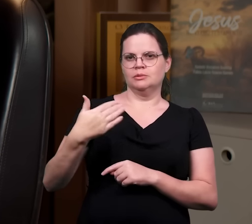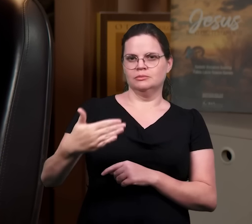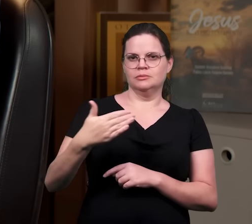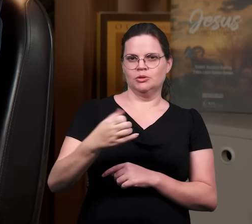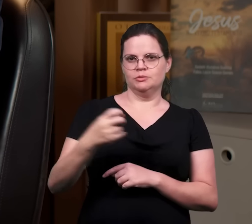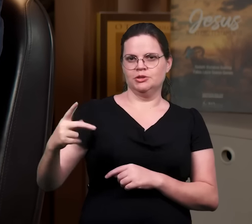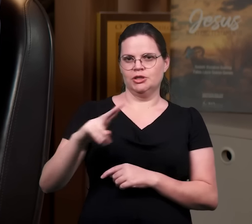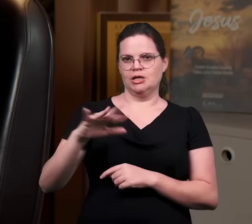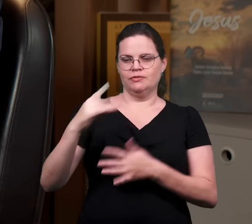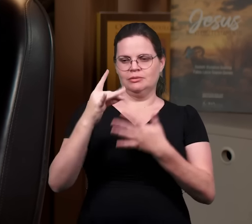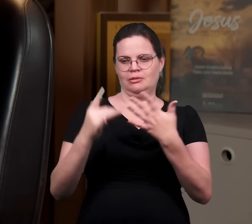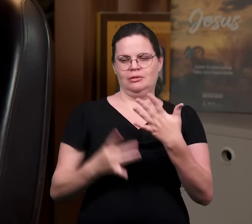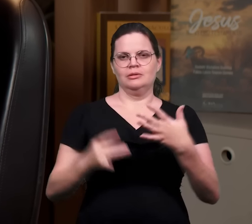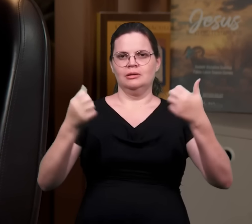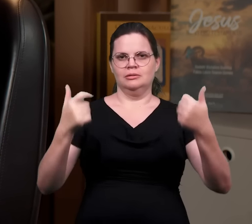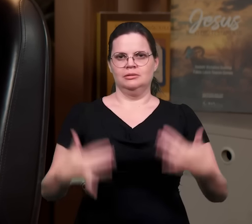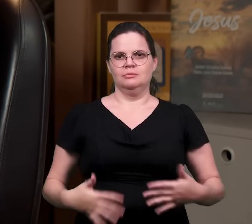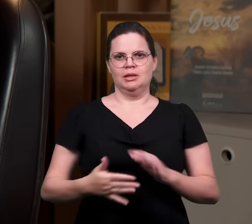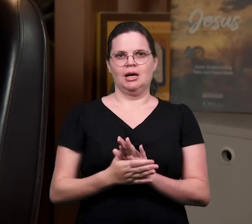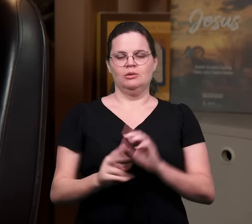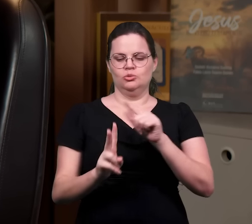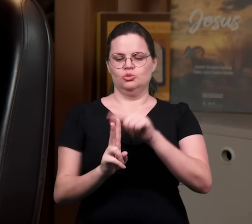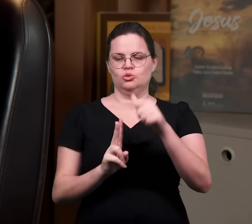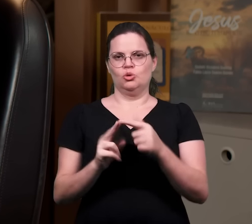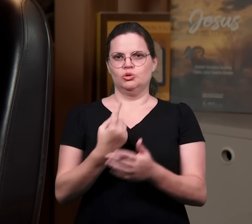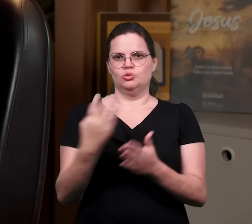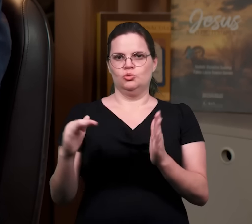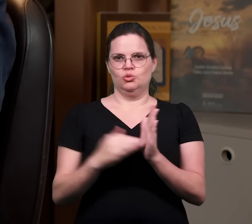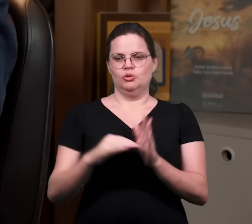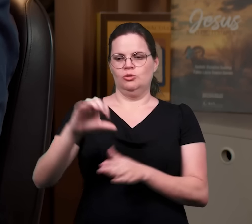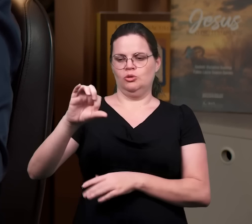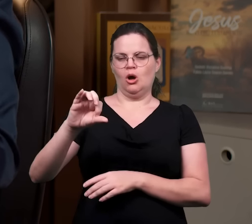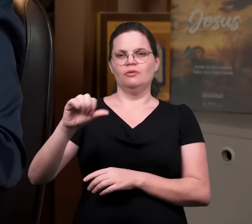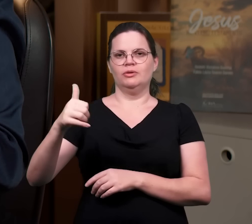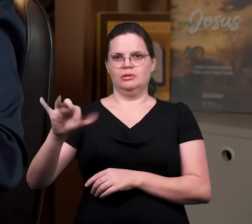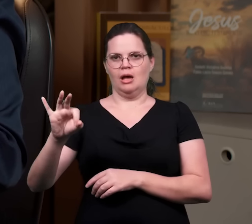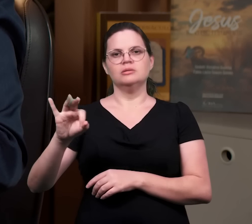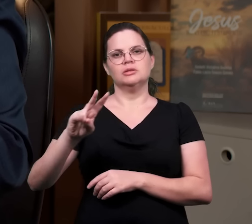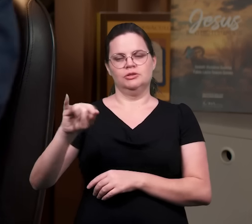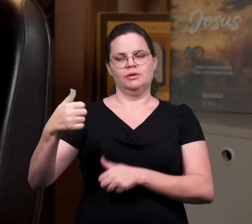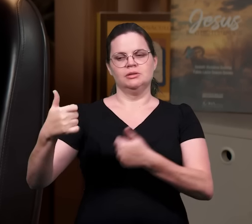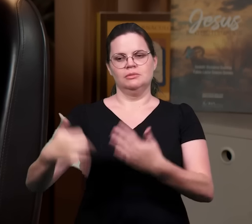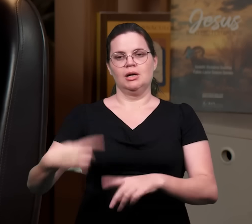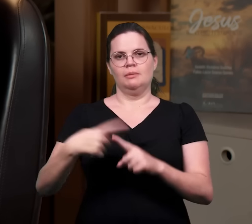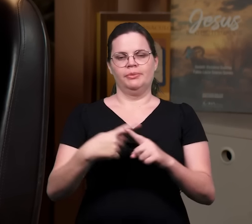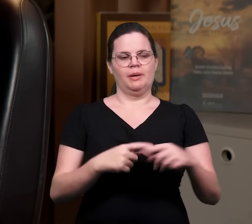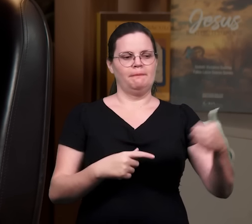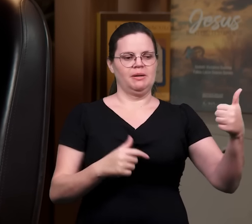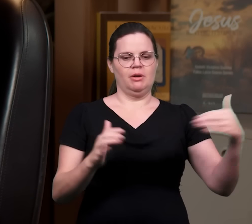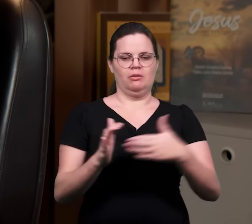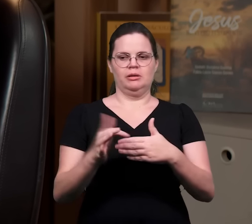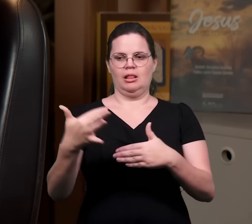próximo episódio a gente vai falar especificamente sobre os dois últimos sinais, o momento em que Deus realmente concretizou